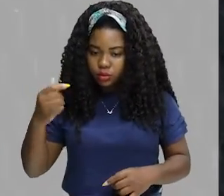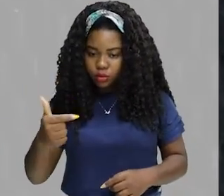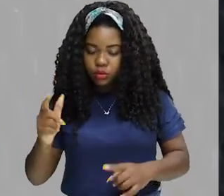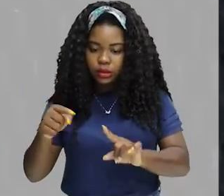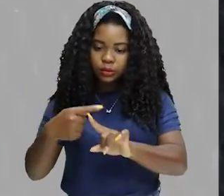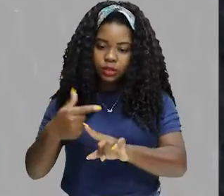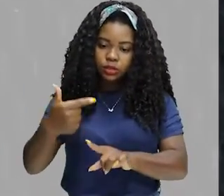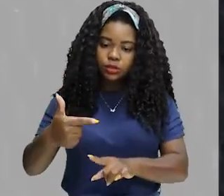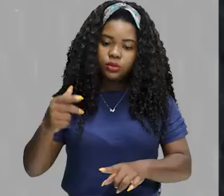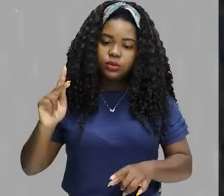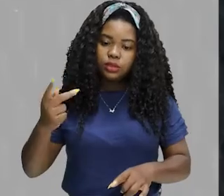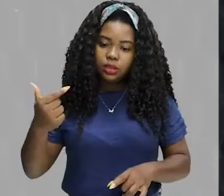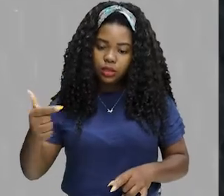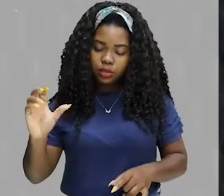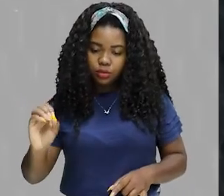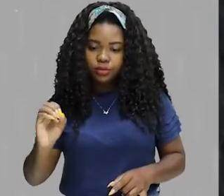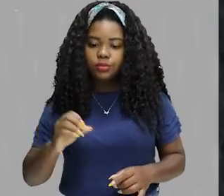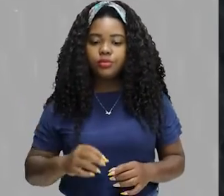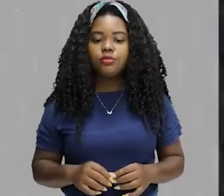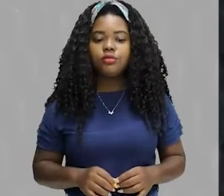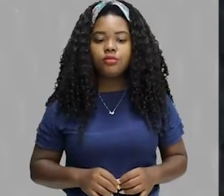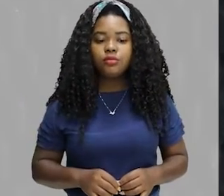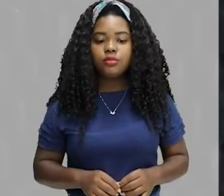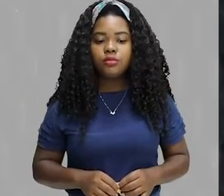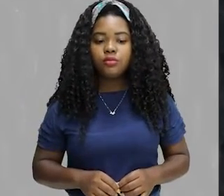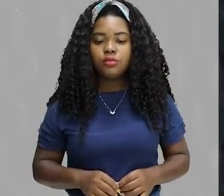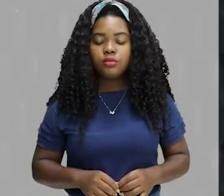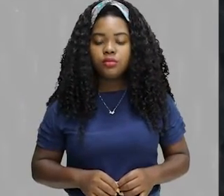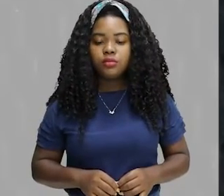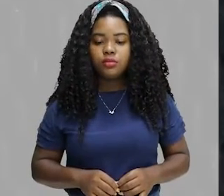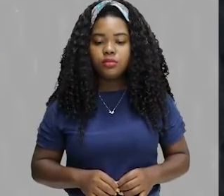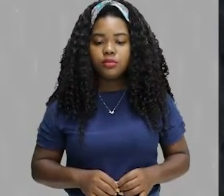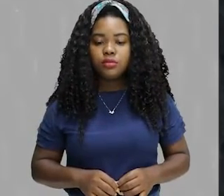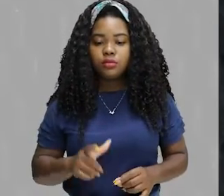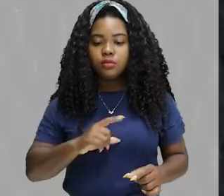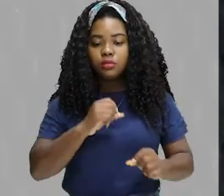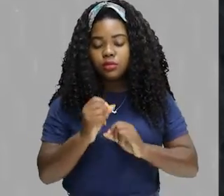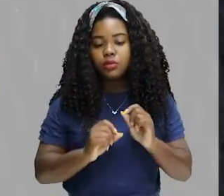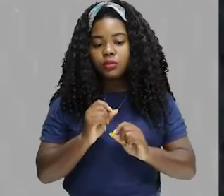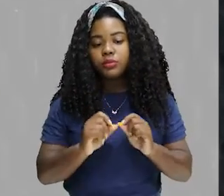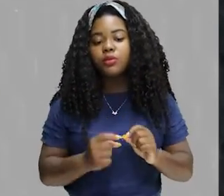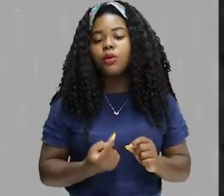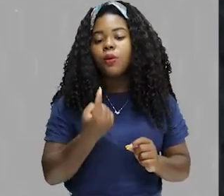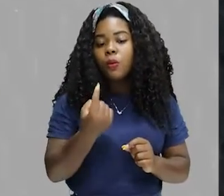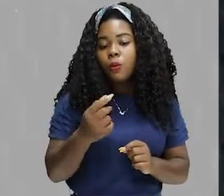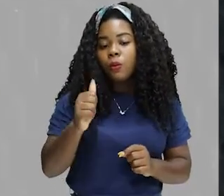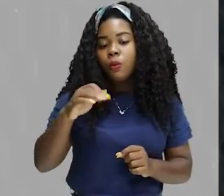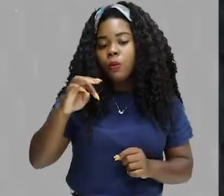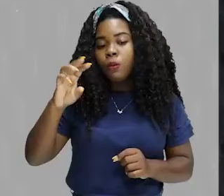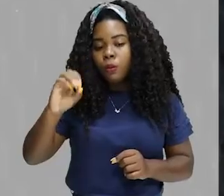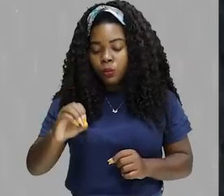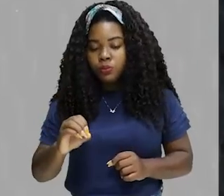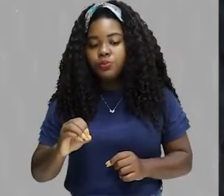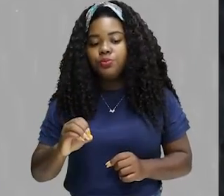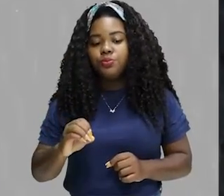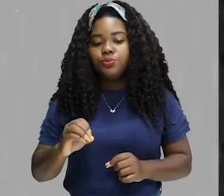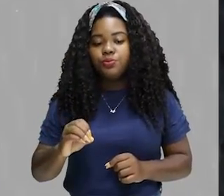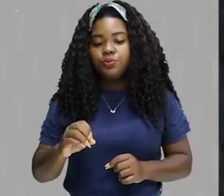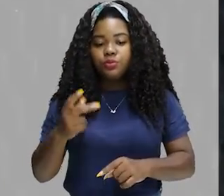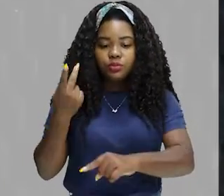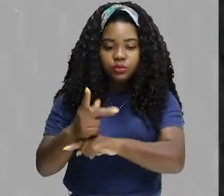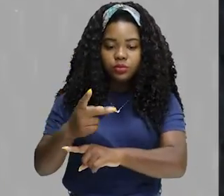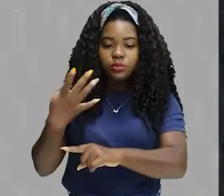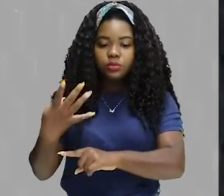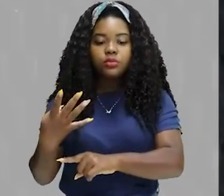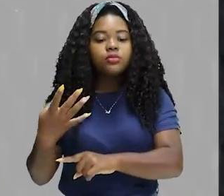e 2 de H2O. Com isso, eu vou ter um átomo de carbono, 4 átomos de hidrogênios e